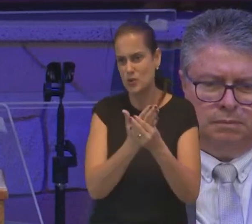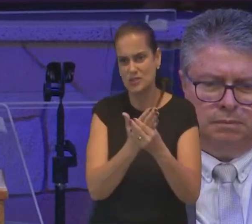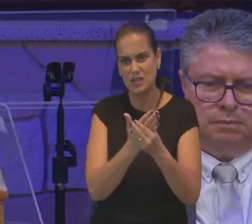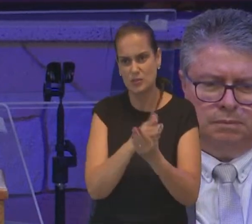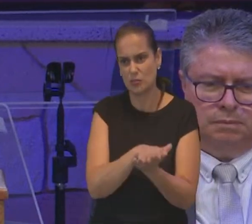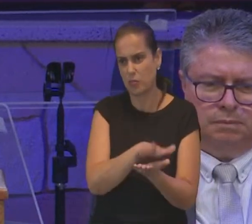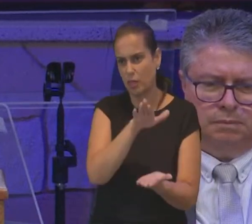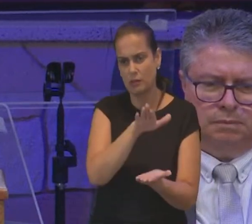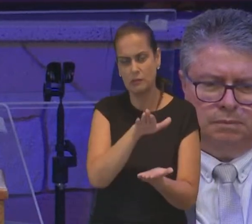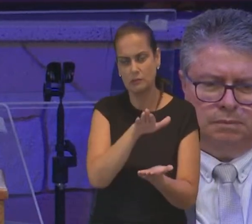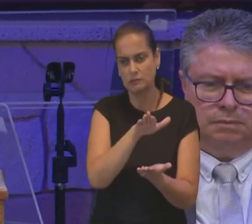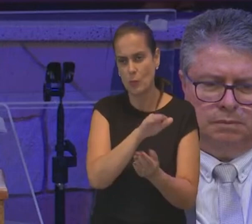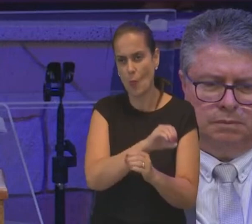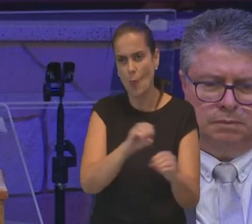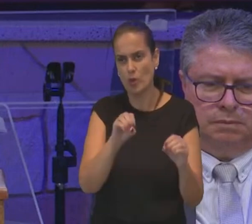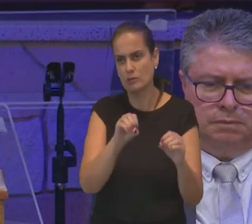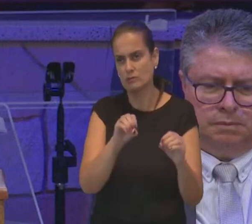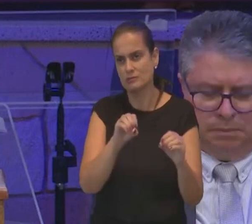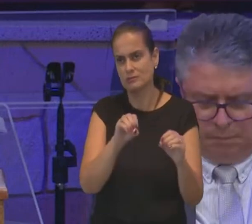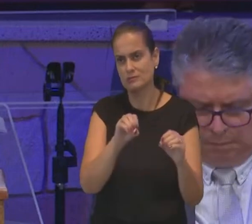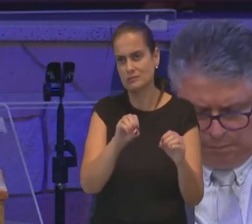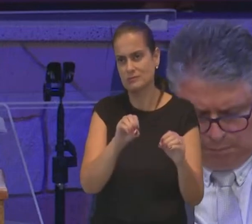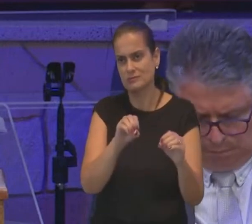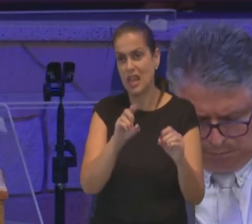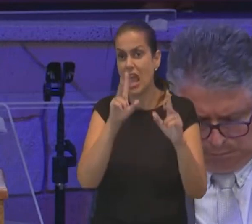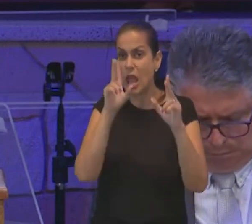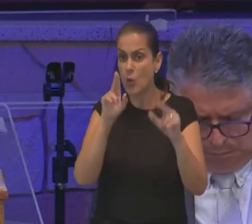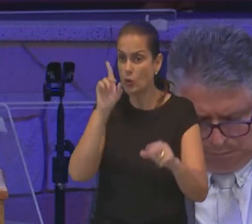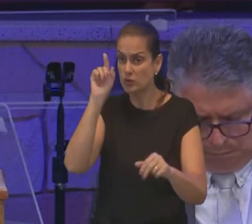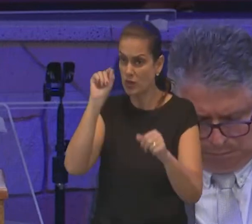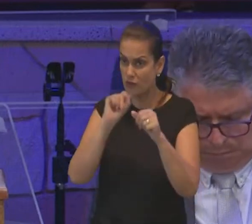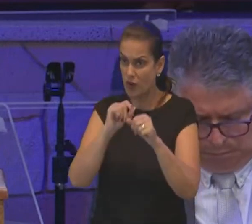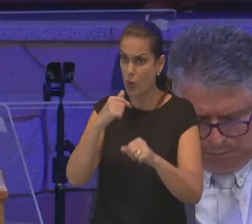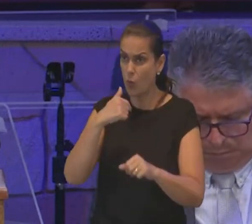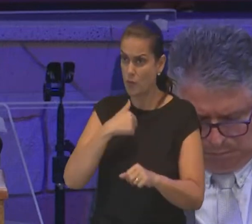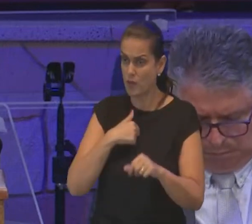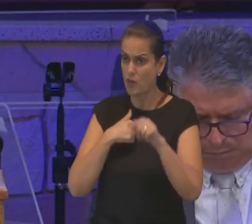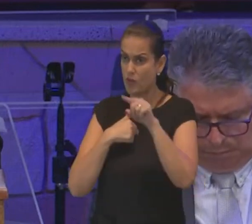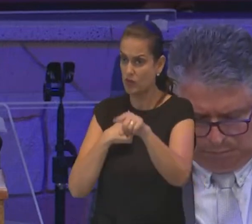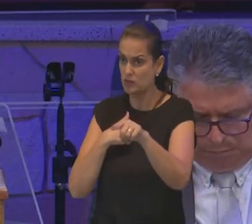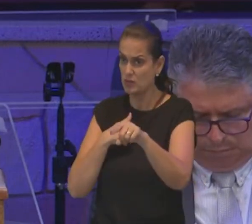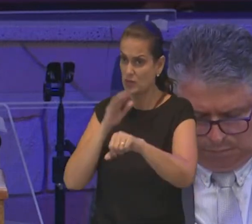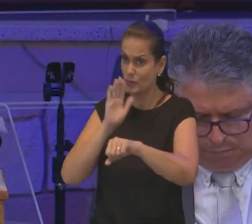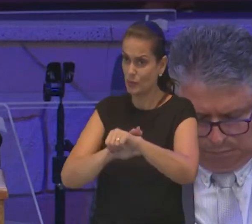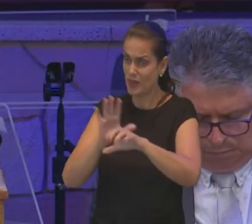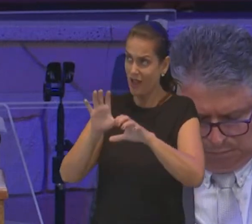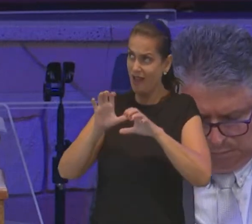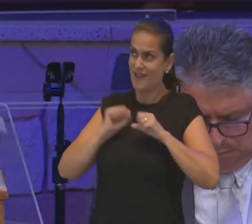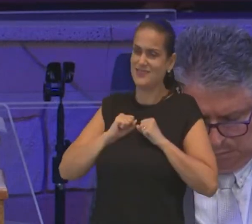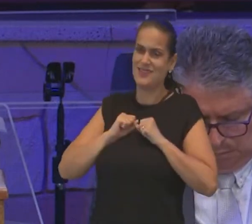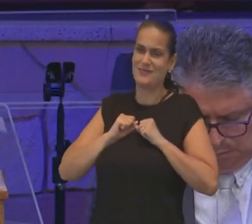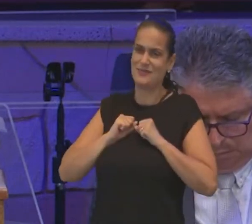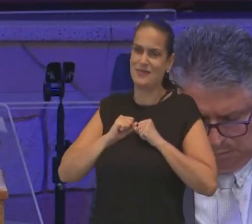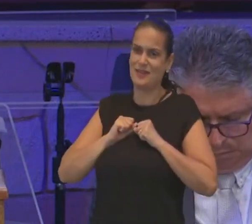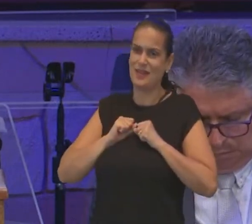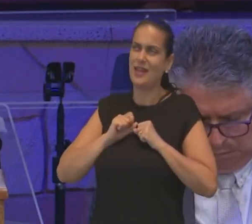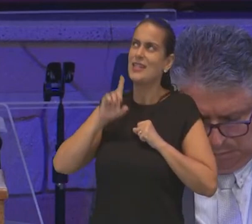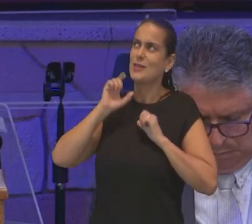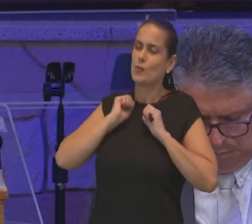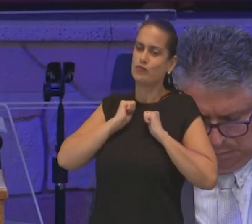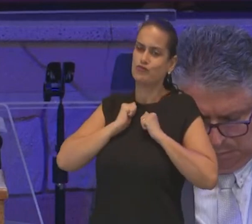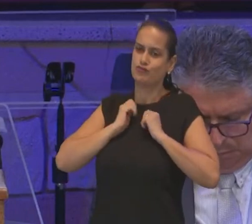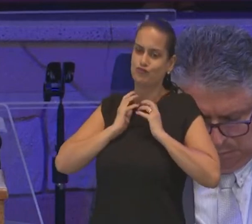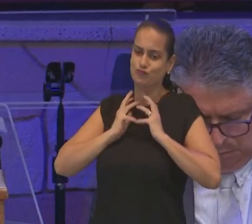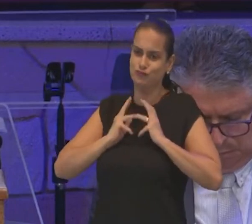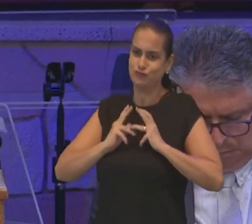É exatamente o que Deus faz comigo e com você quando a gente aceita Jesus. Deus apaga o